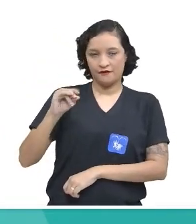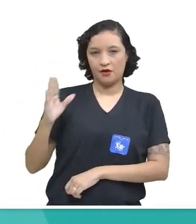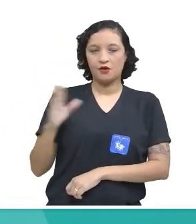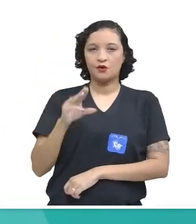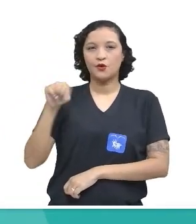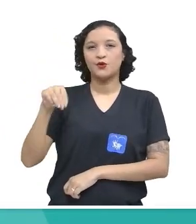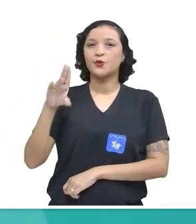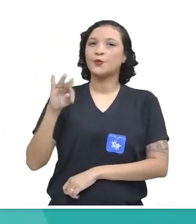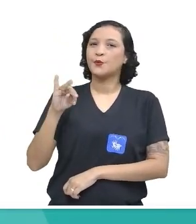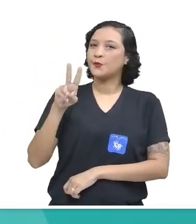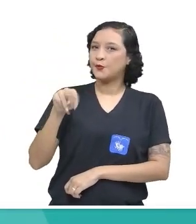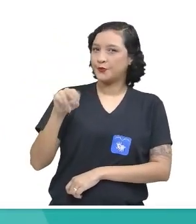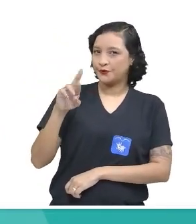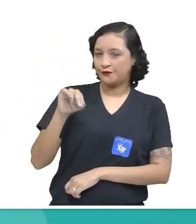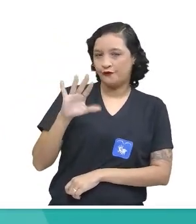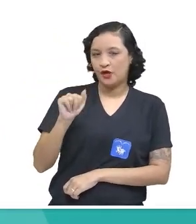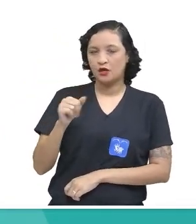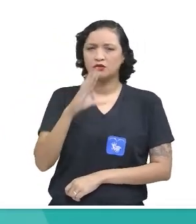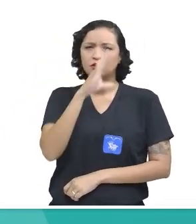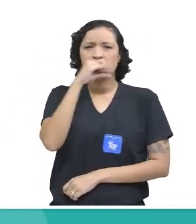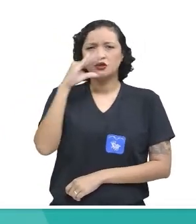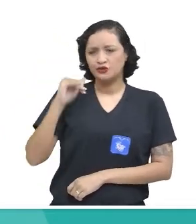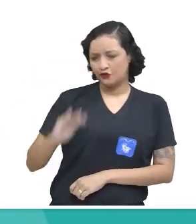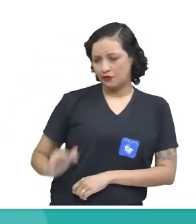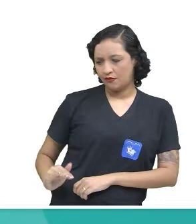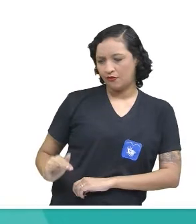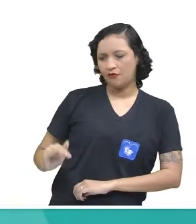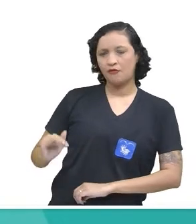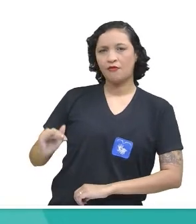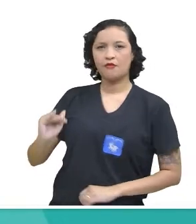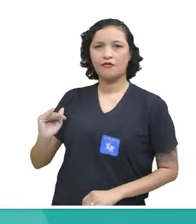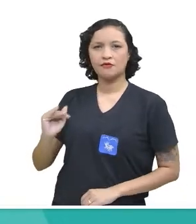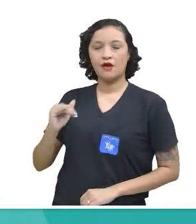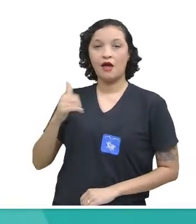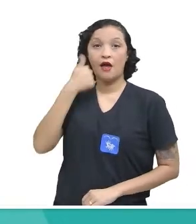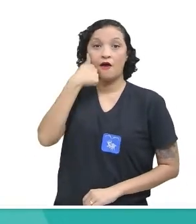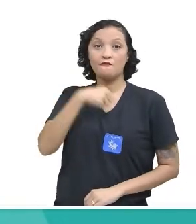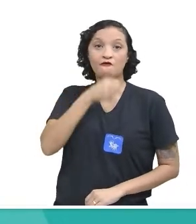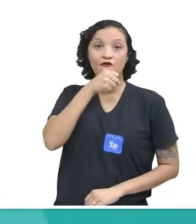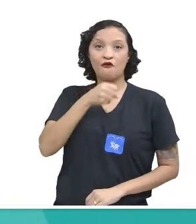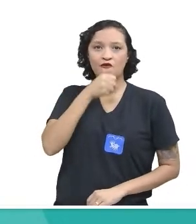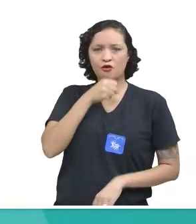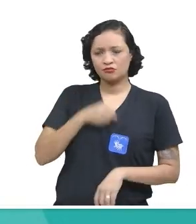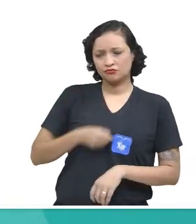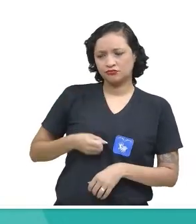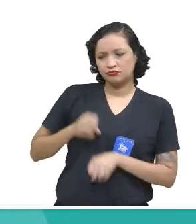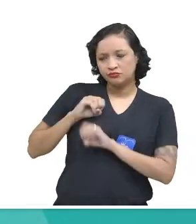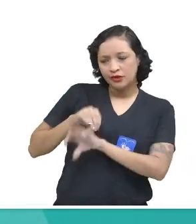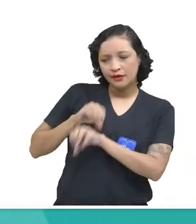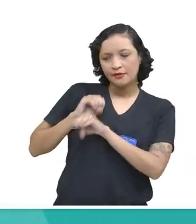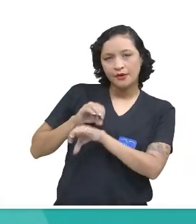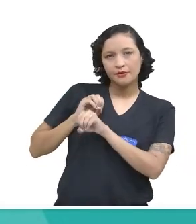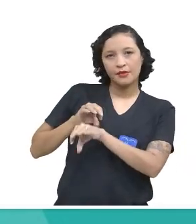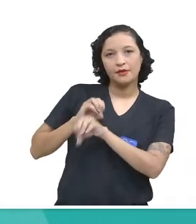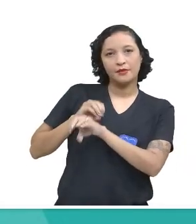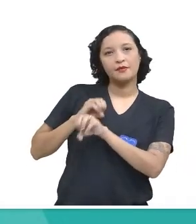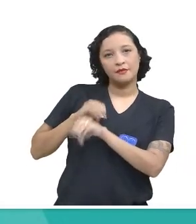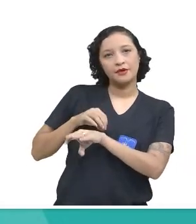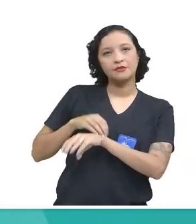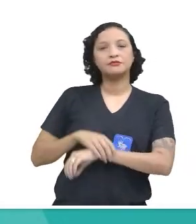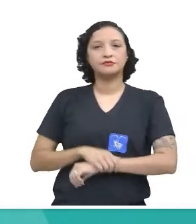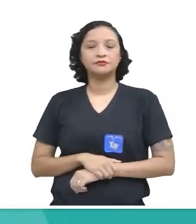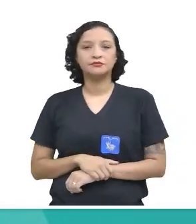na infância, já ouvia as histórias da avó maranhense. Olha só isso, estão vendo a ligação? Já ouvia